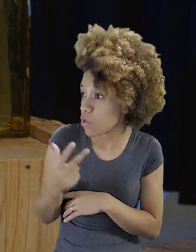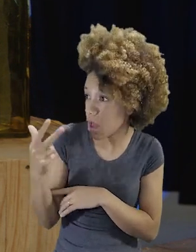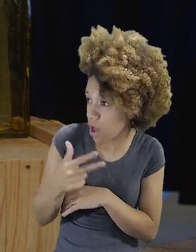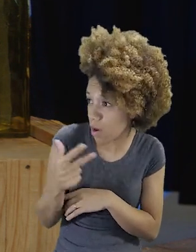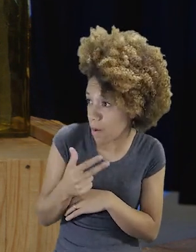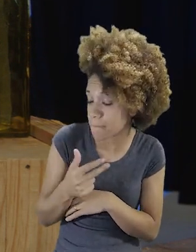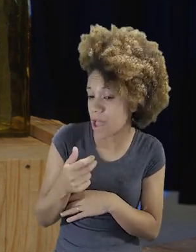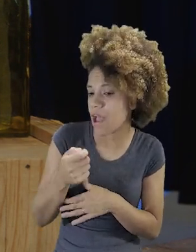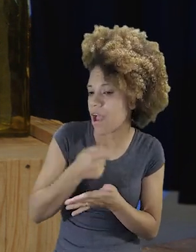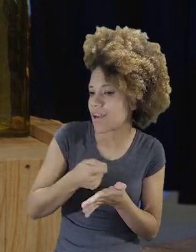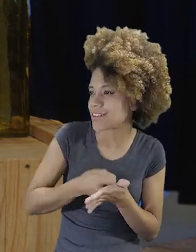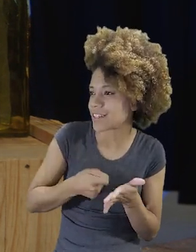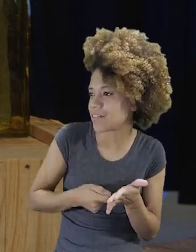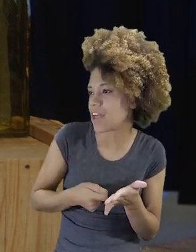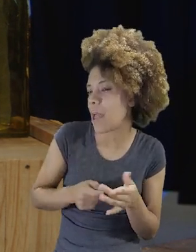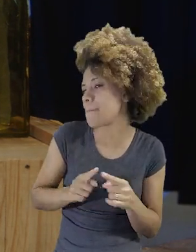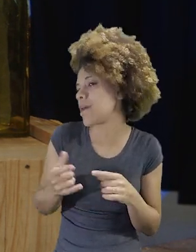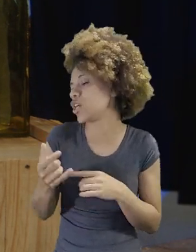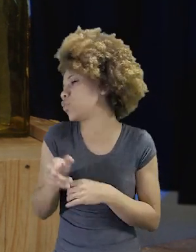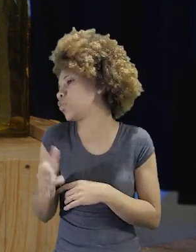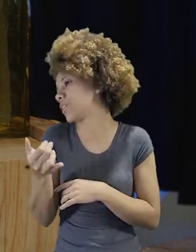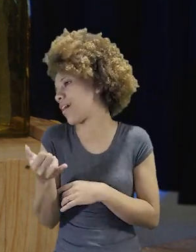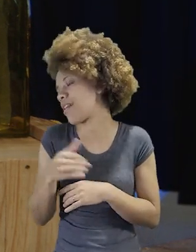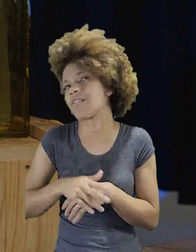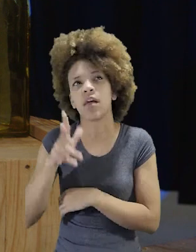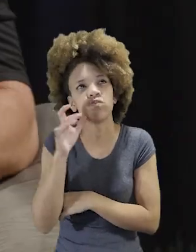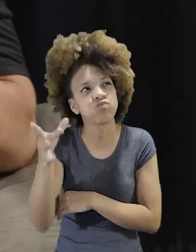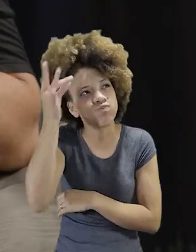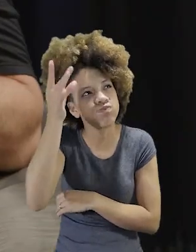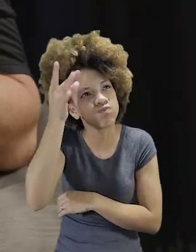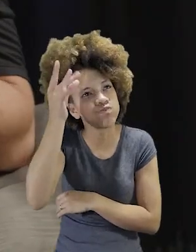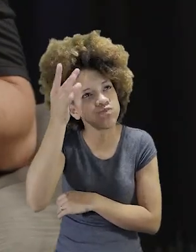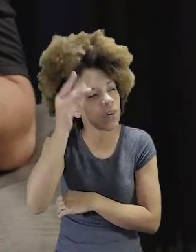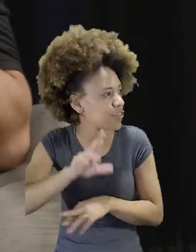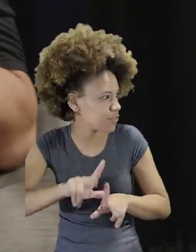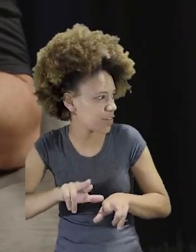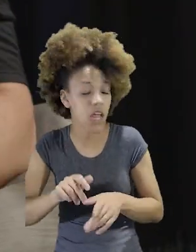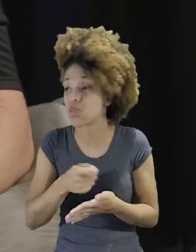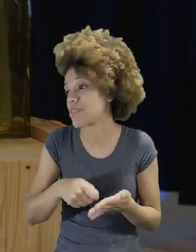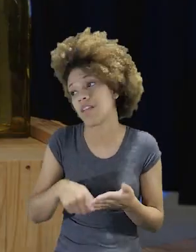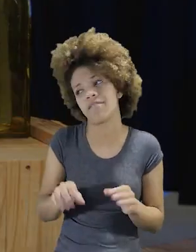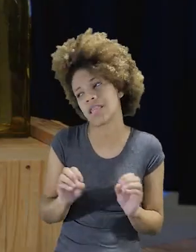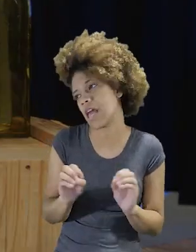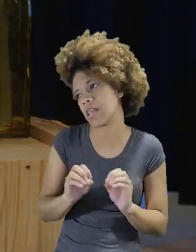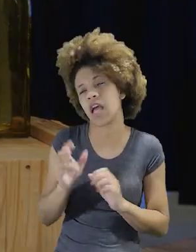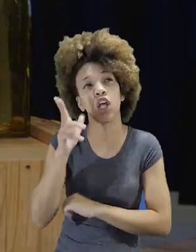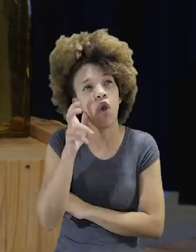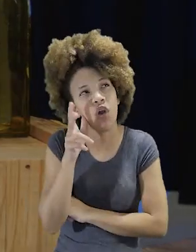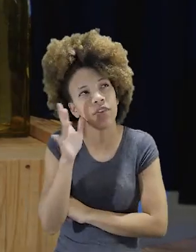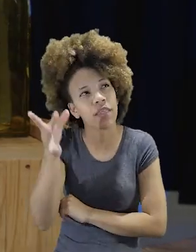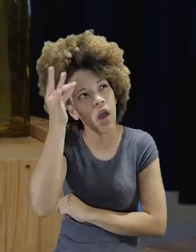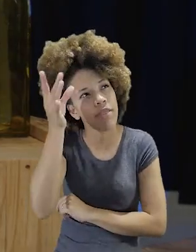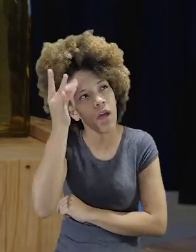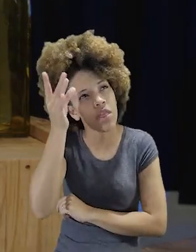o único rap é escrever a história sem usar uma caneta cara que é totalmente o oposto do que é ele escreve nada